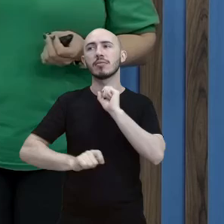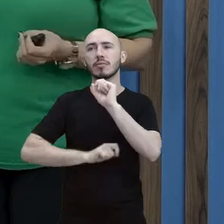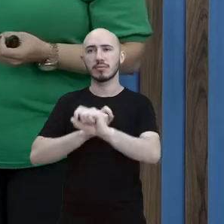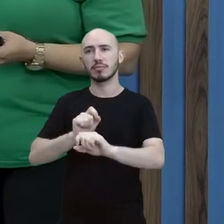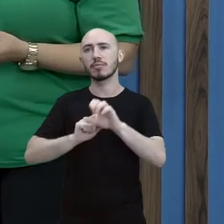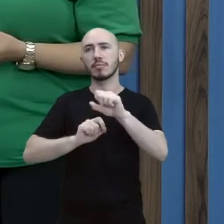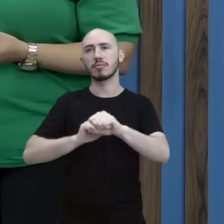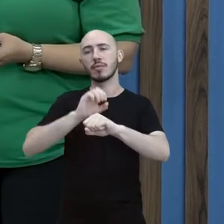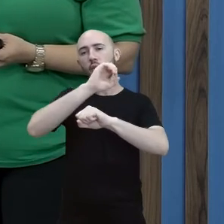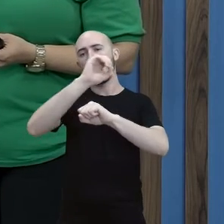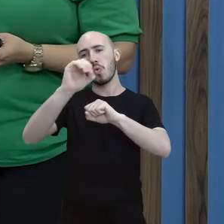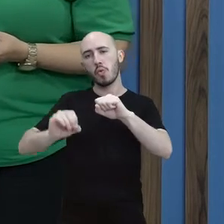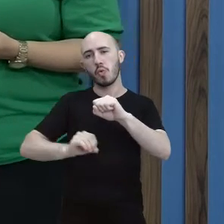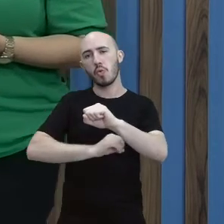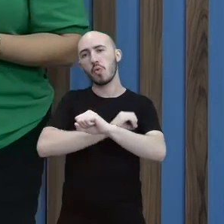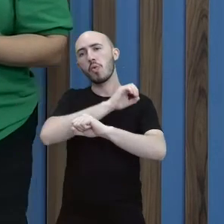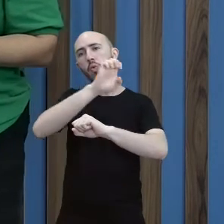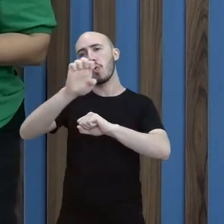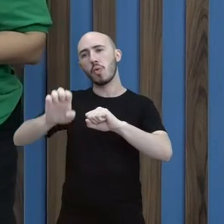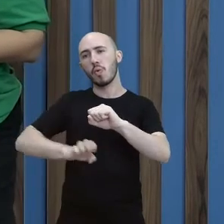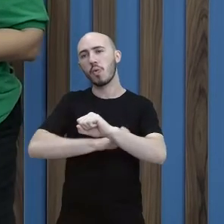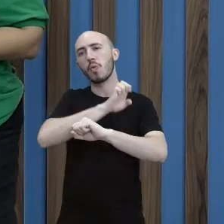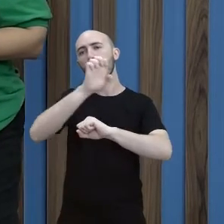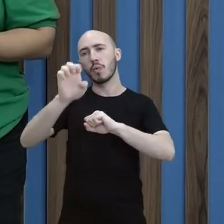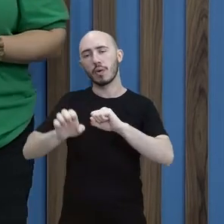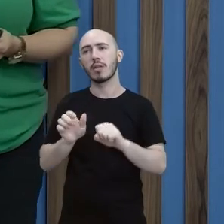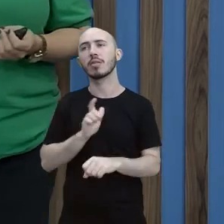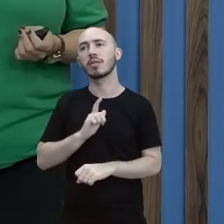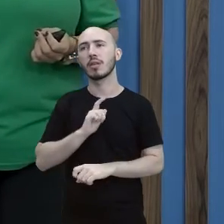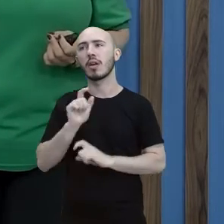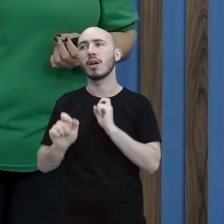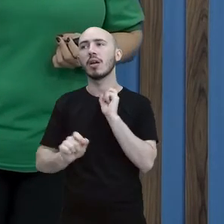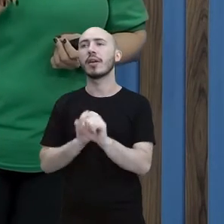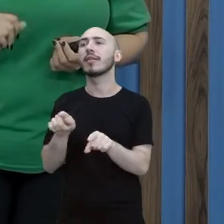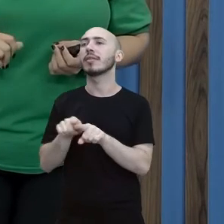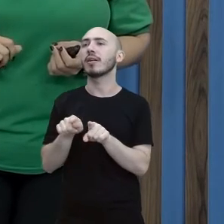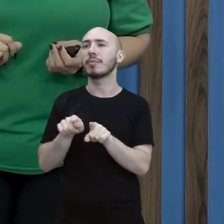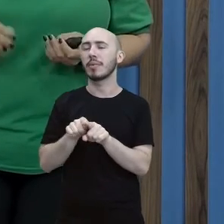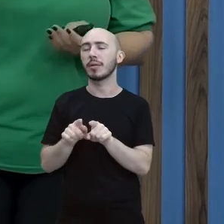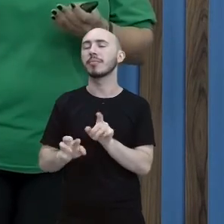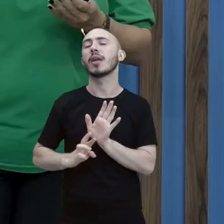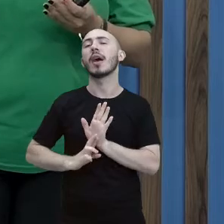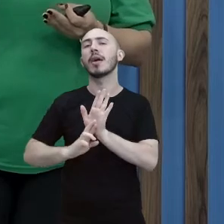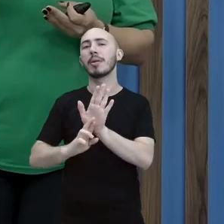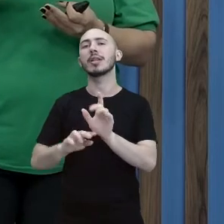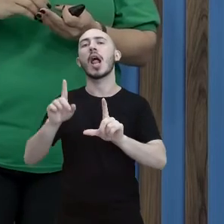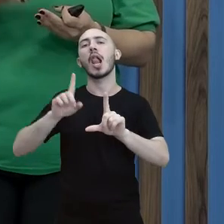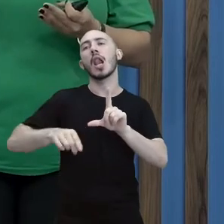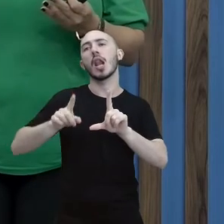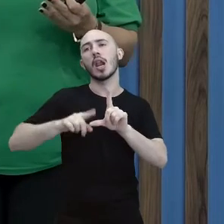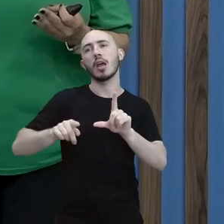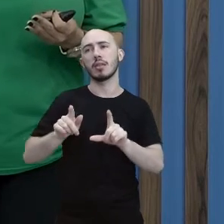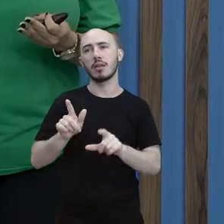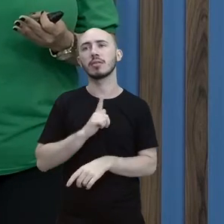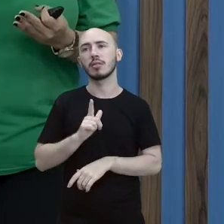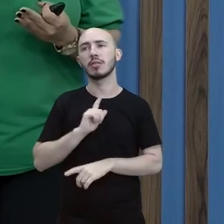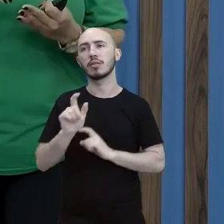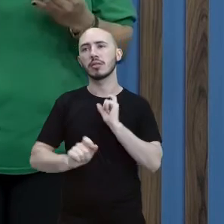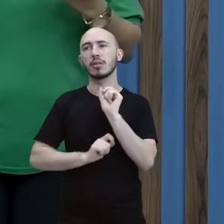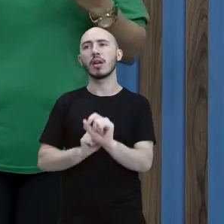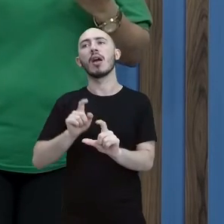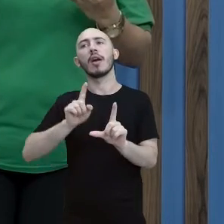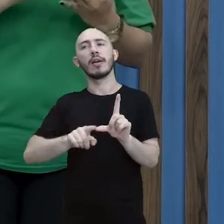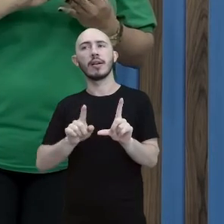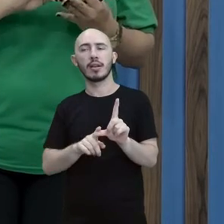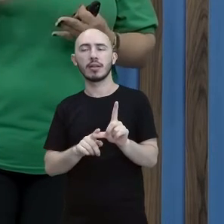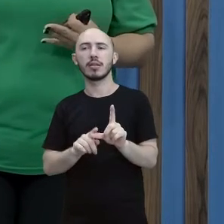órbita em torno do núcleo. Cada camada dessa seria representada por letras. Então, ele determinou que as letras